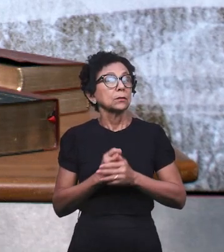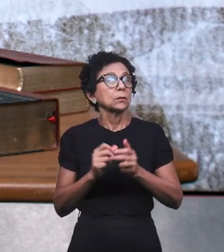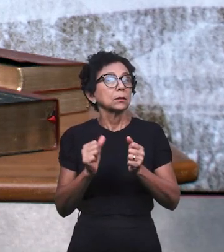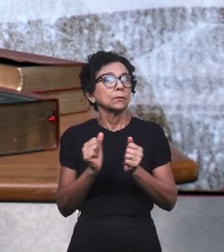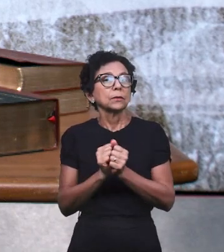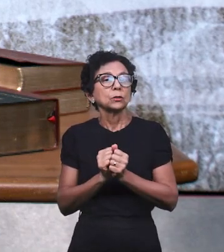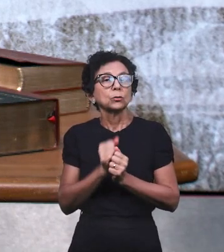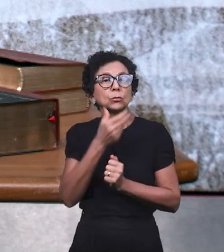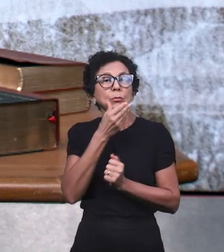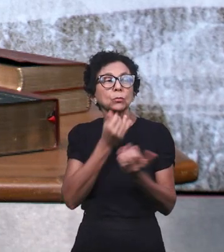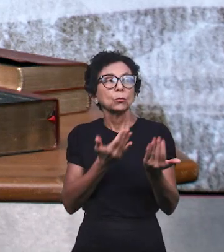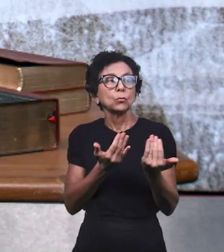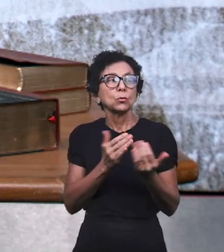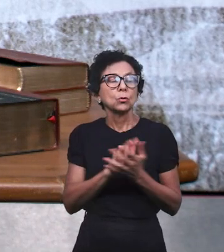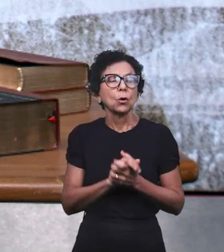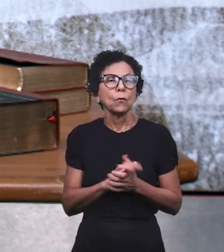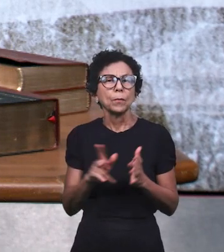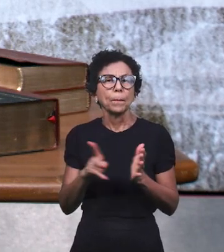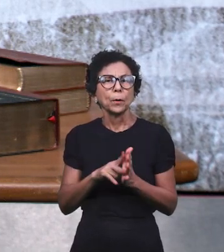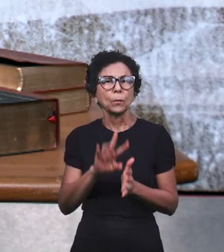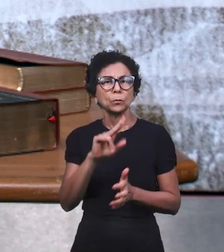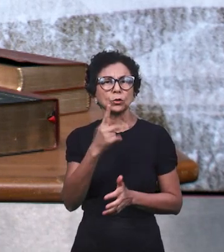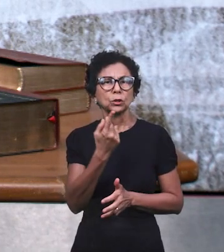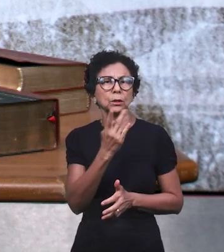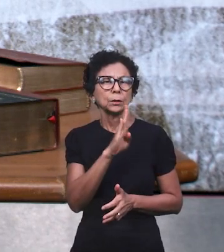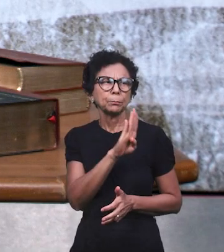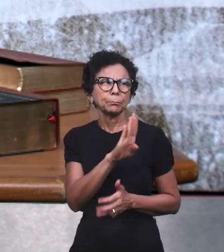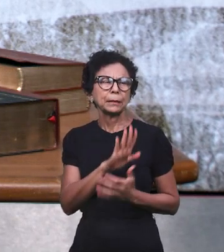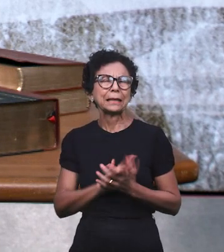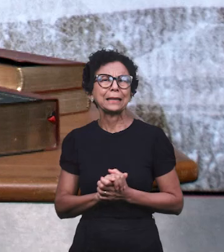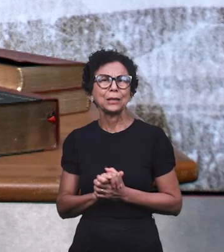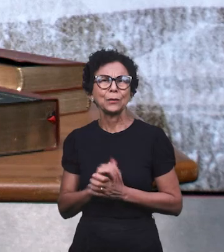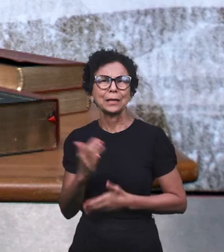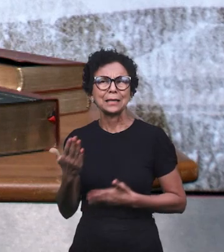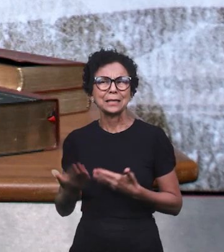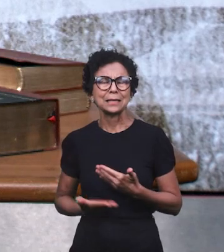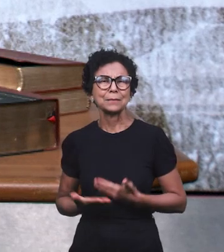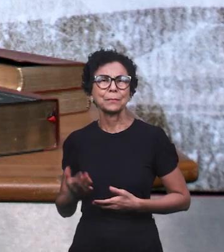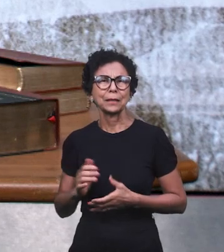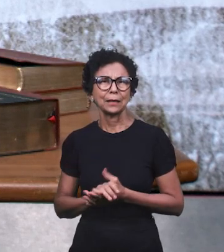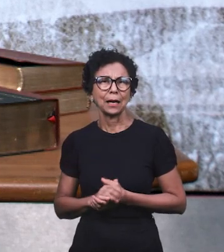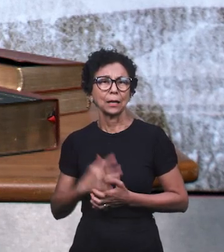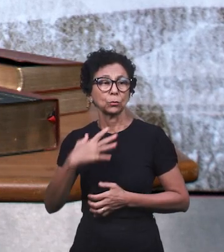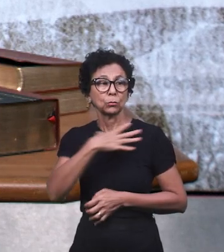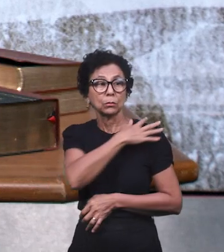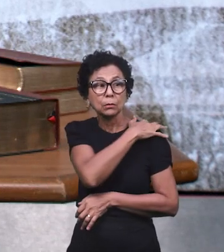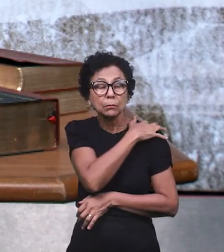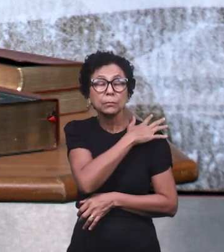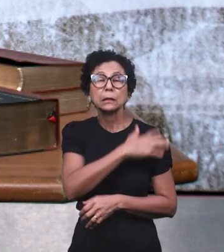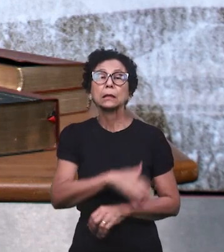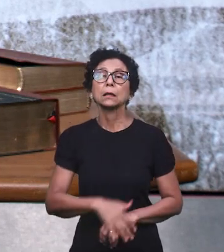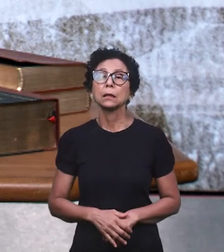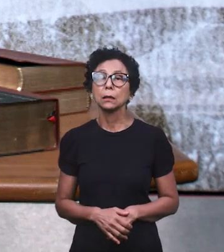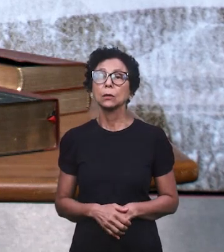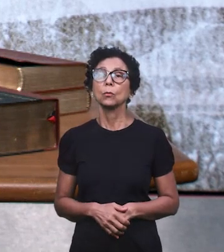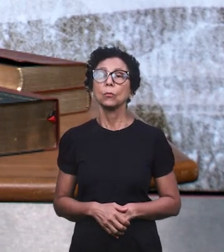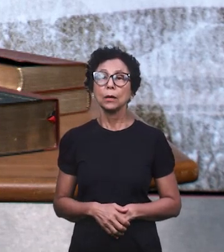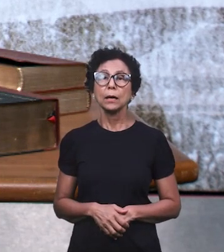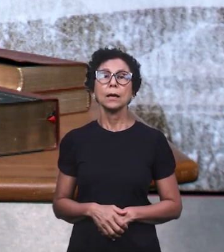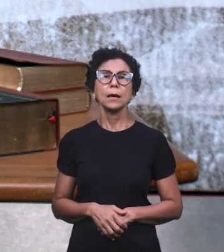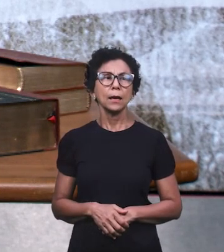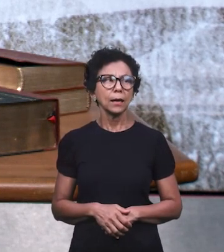um mancebo hebreu, servo do capitão da guarda, e contamos-lhes